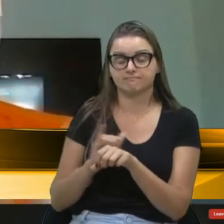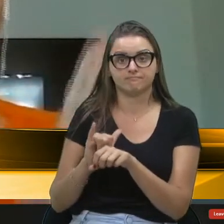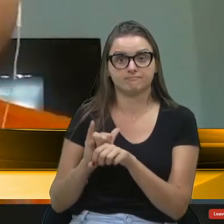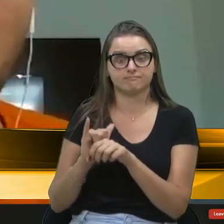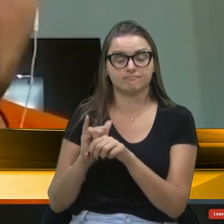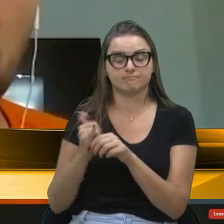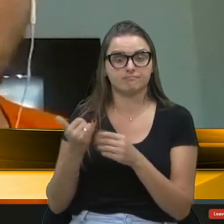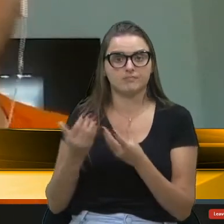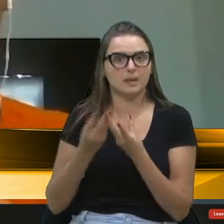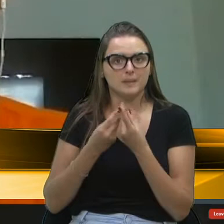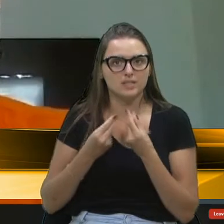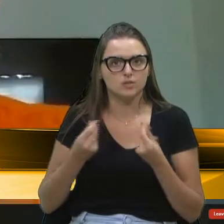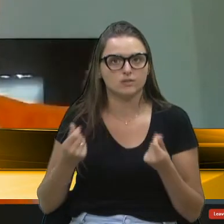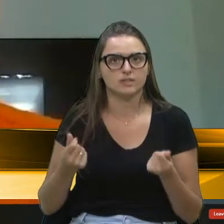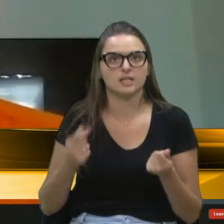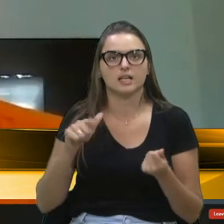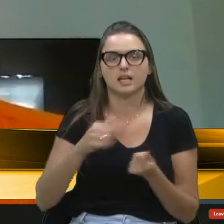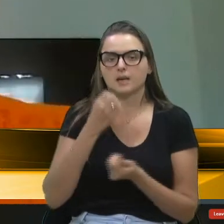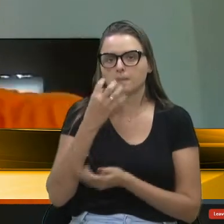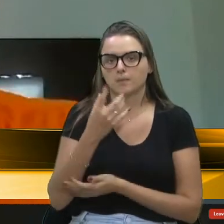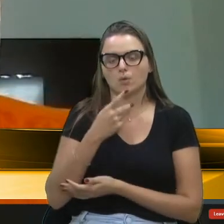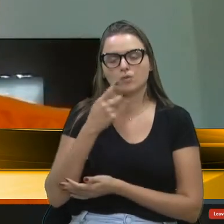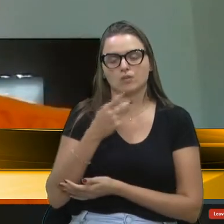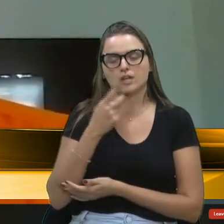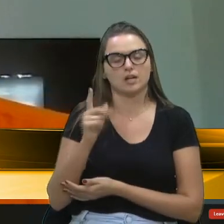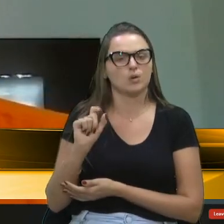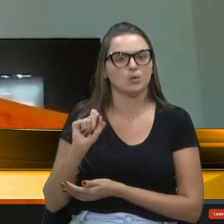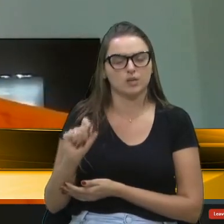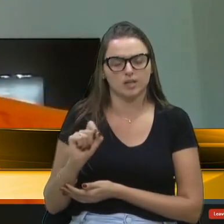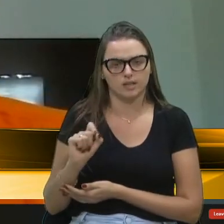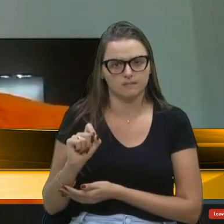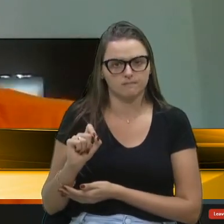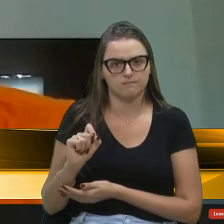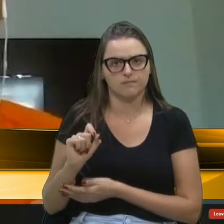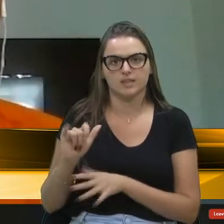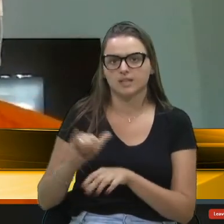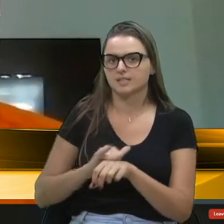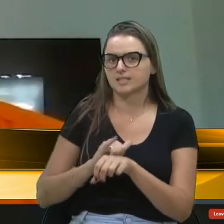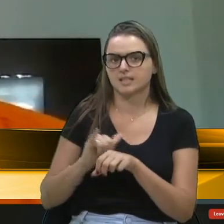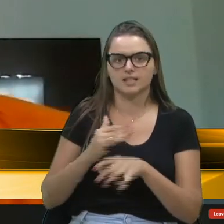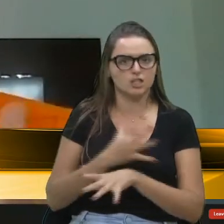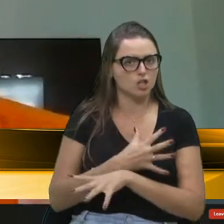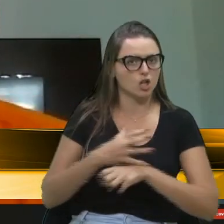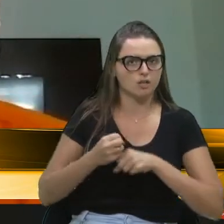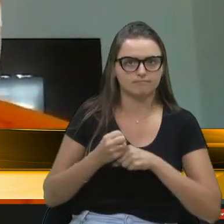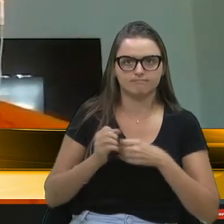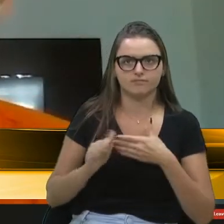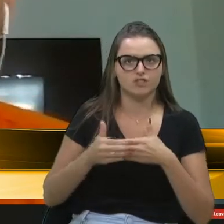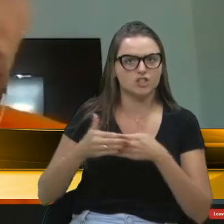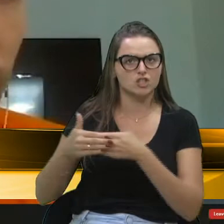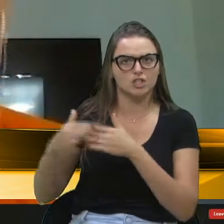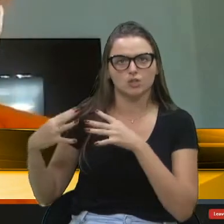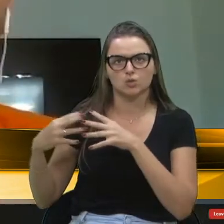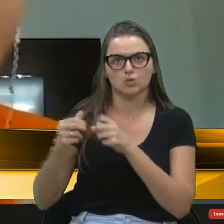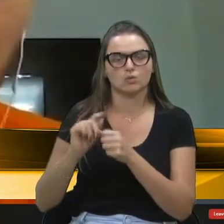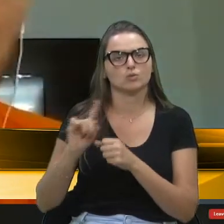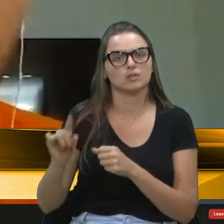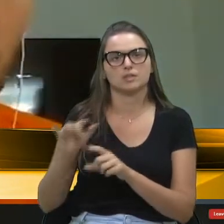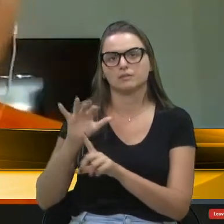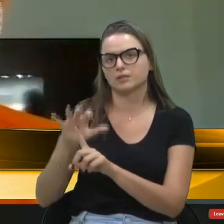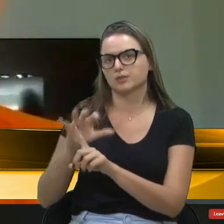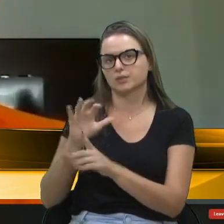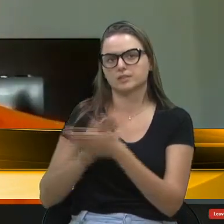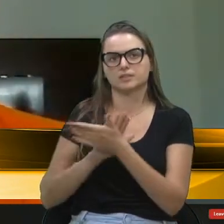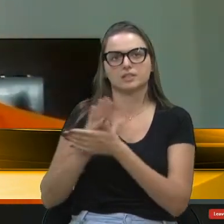E aqui é bom que se diga, esse tipo de medidas não influenciariam em nada, como já foi